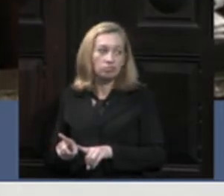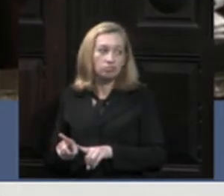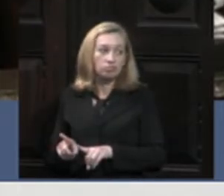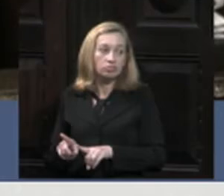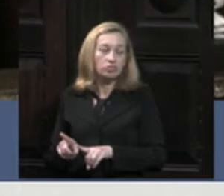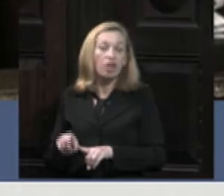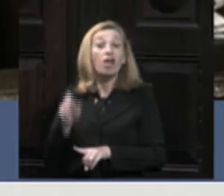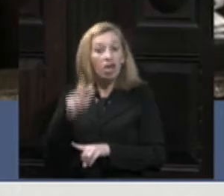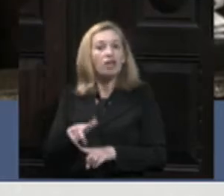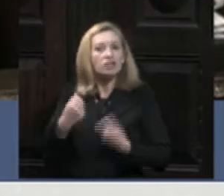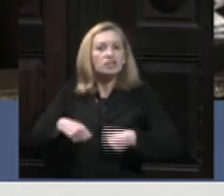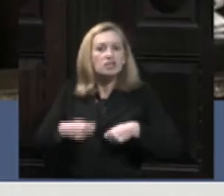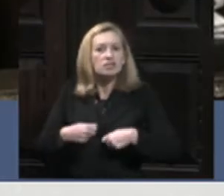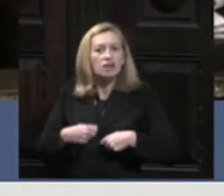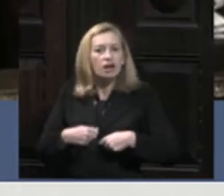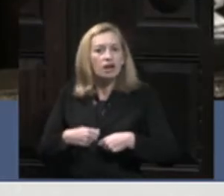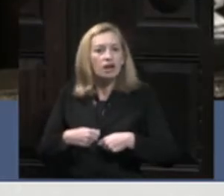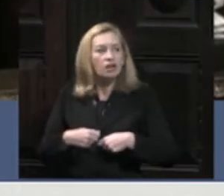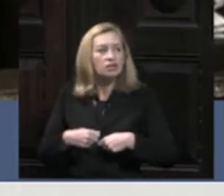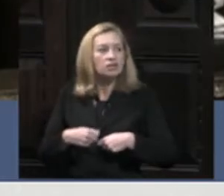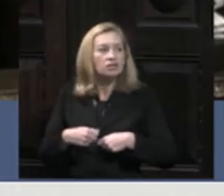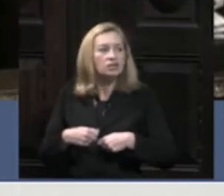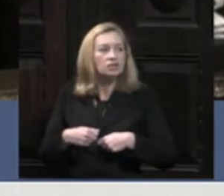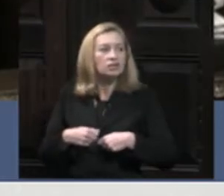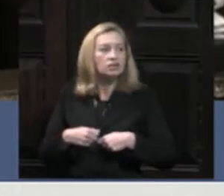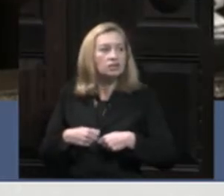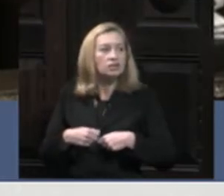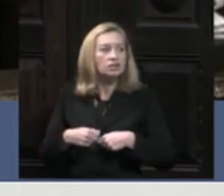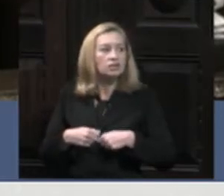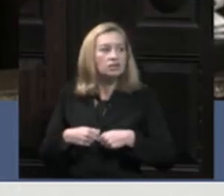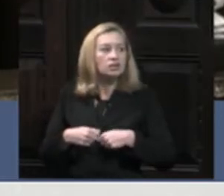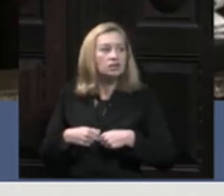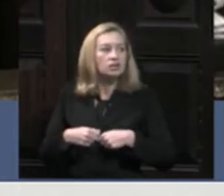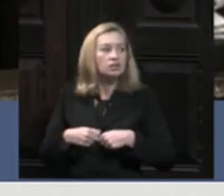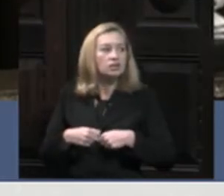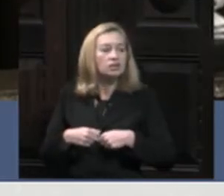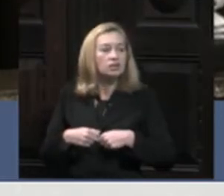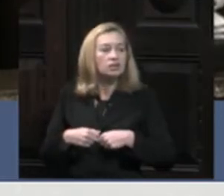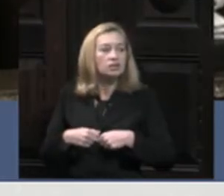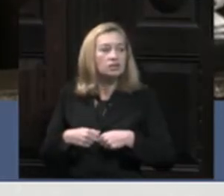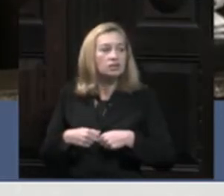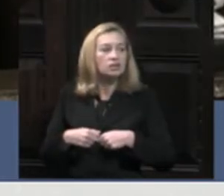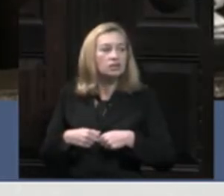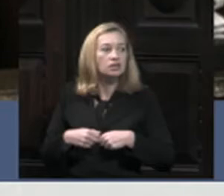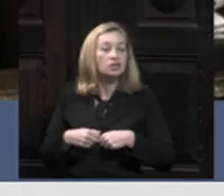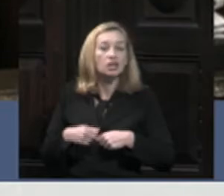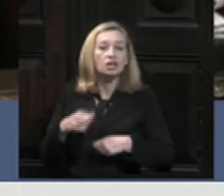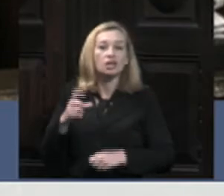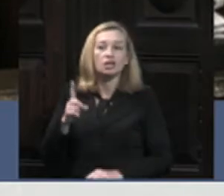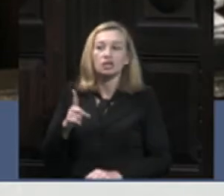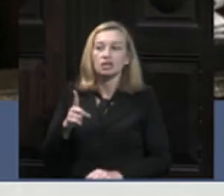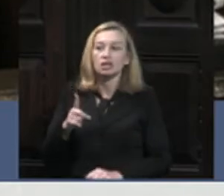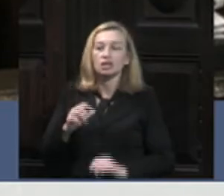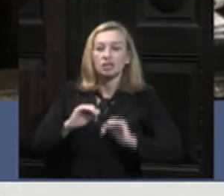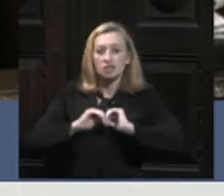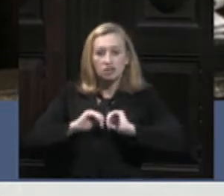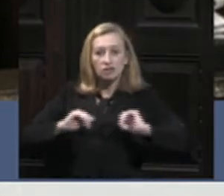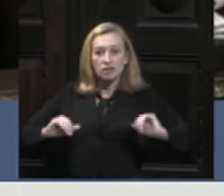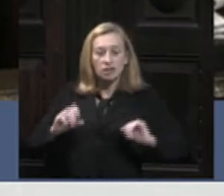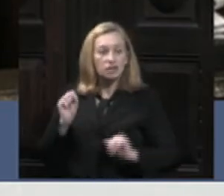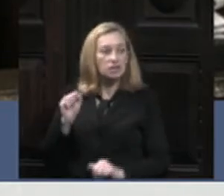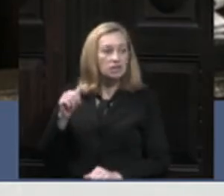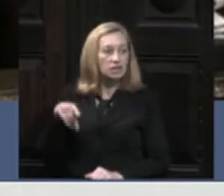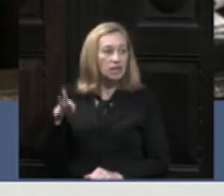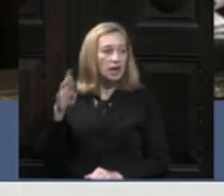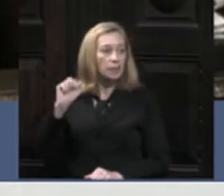é necessário desprivatizar a parcela do saneamento que já está